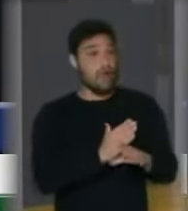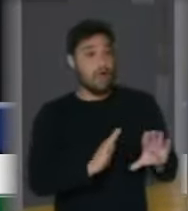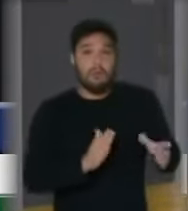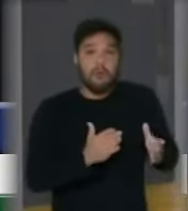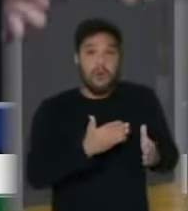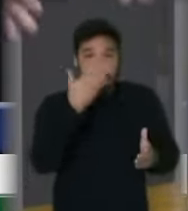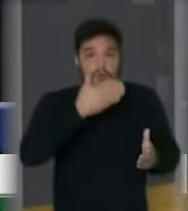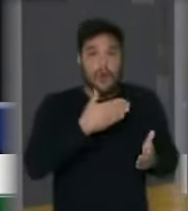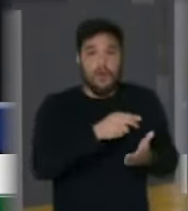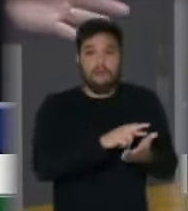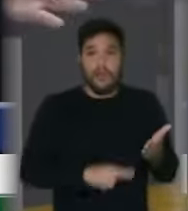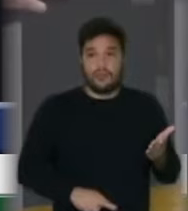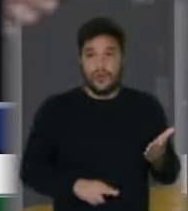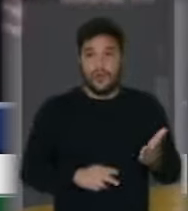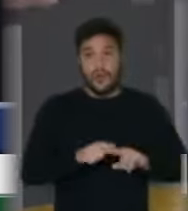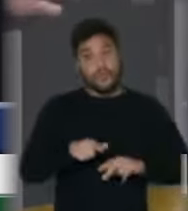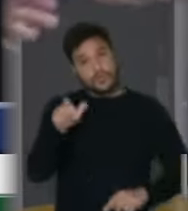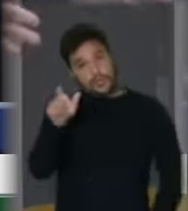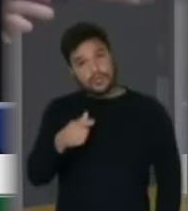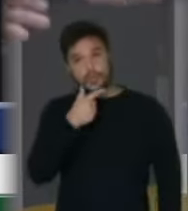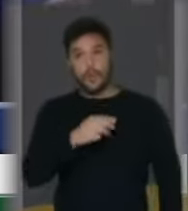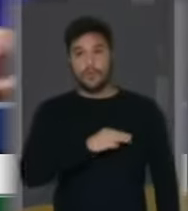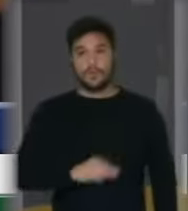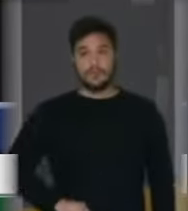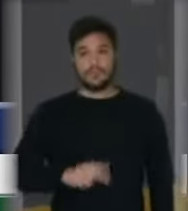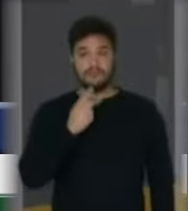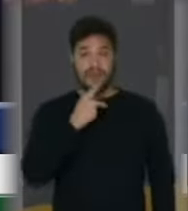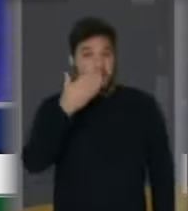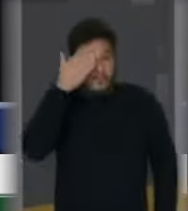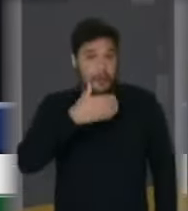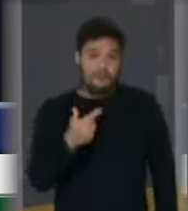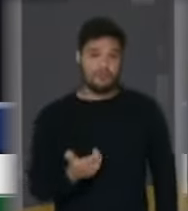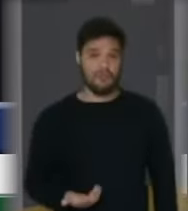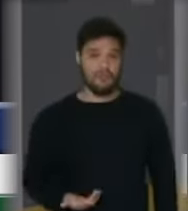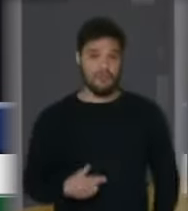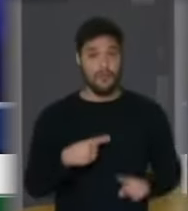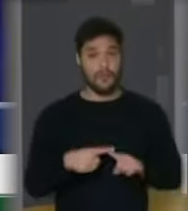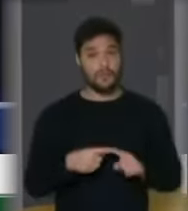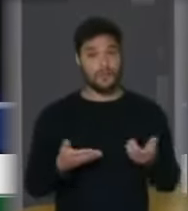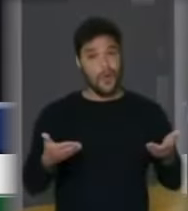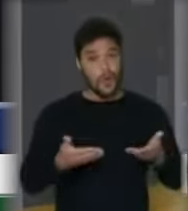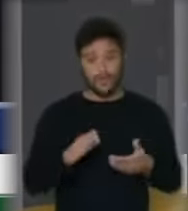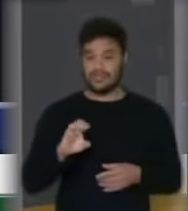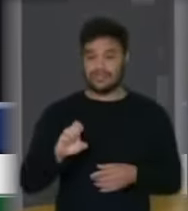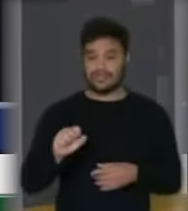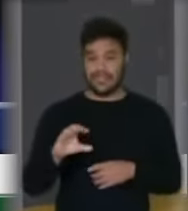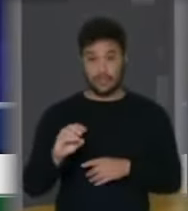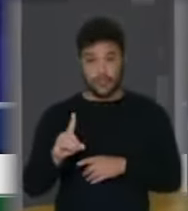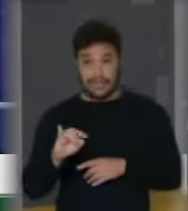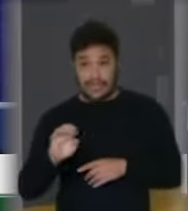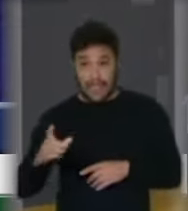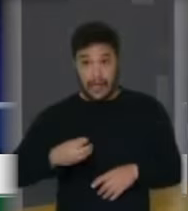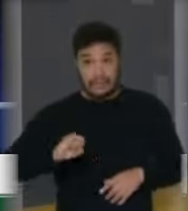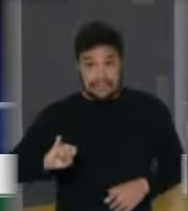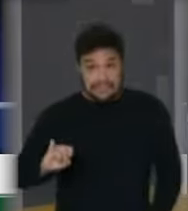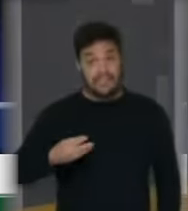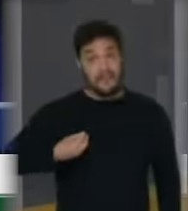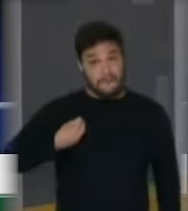tem tanta segurança para dizer que não há provas, porque hoje, se Celso Daniel estivesse vivo, teria